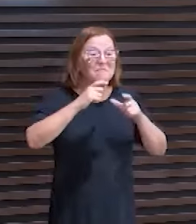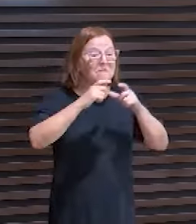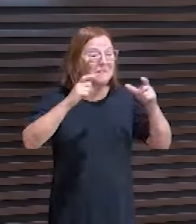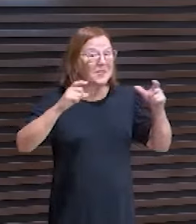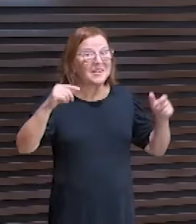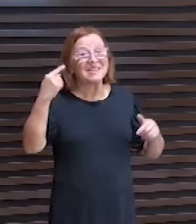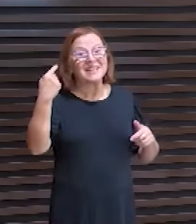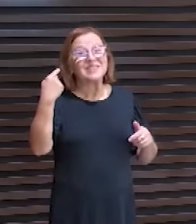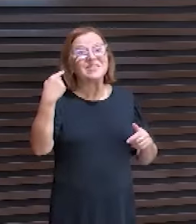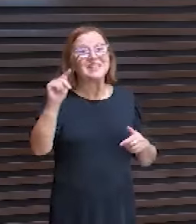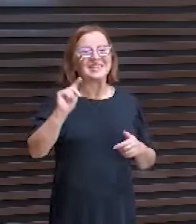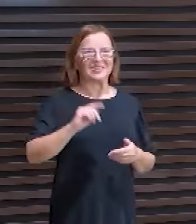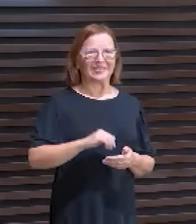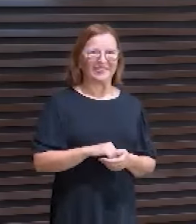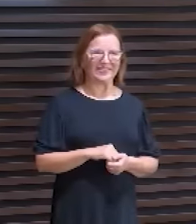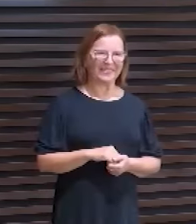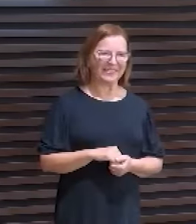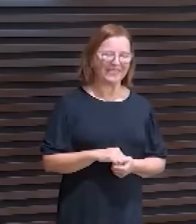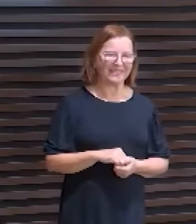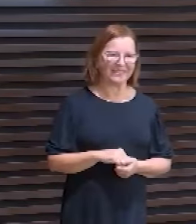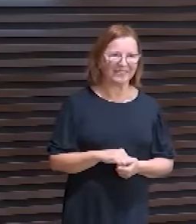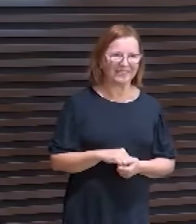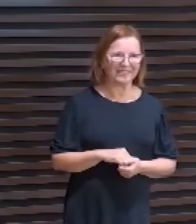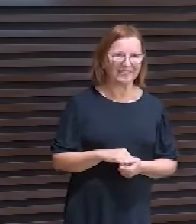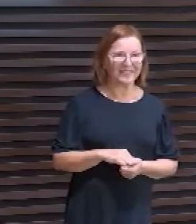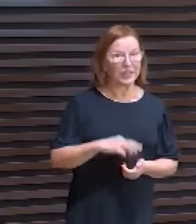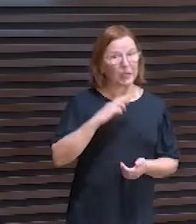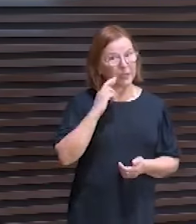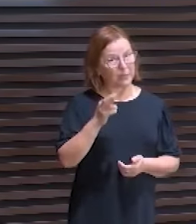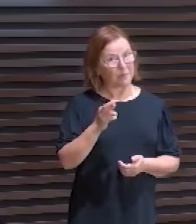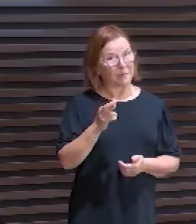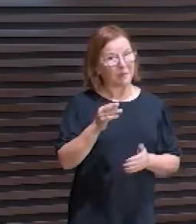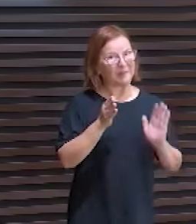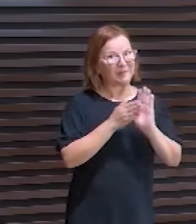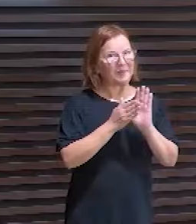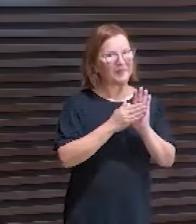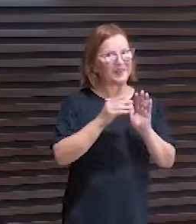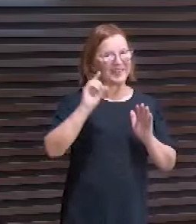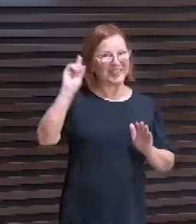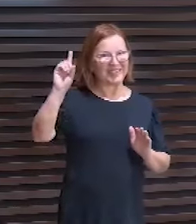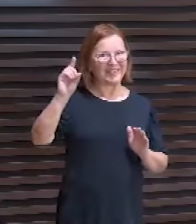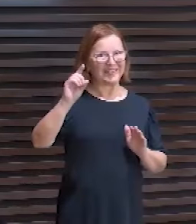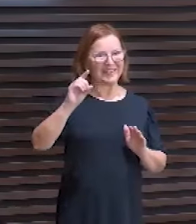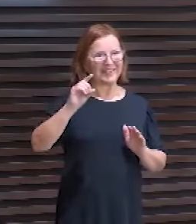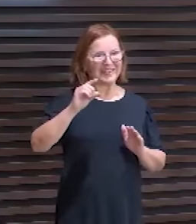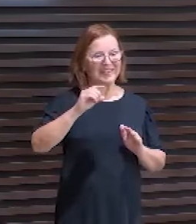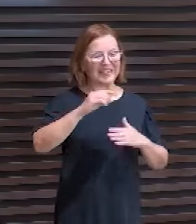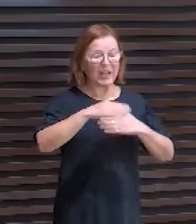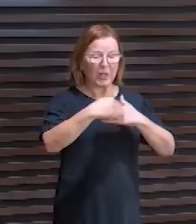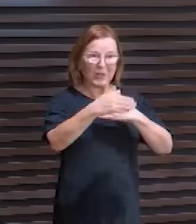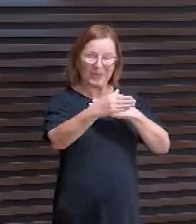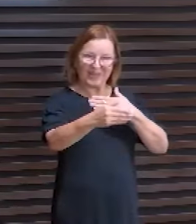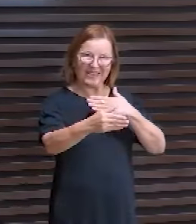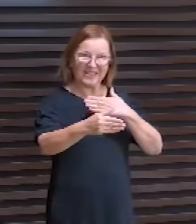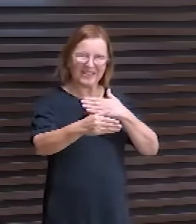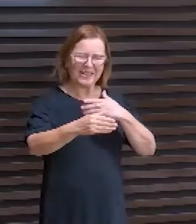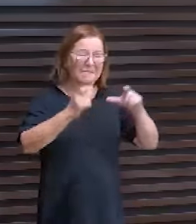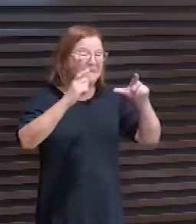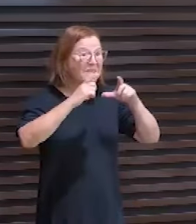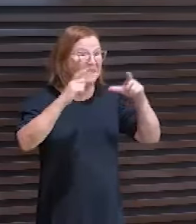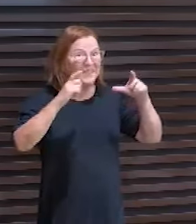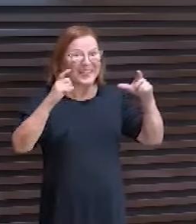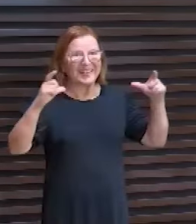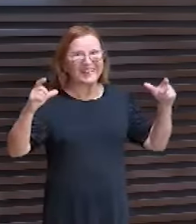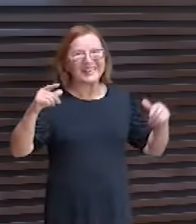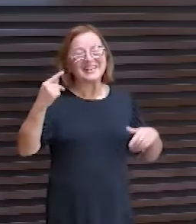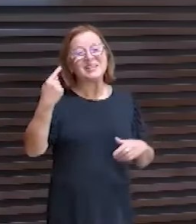seu e o resultado do propósito de Deus a consequência do propósito de Deus é muito maior do